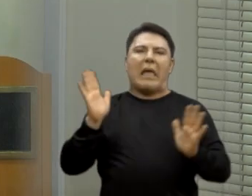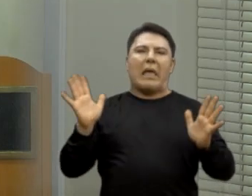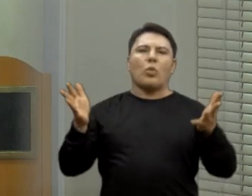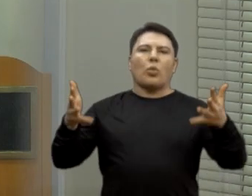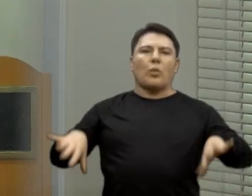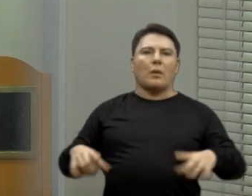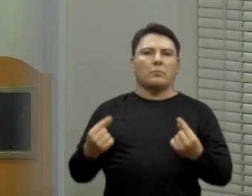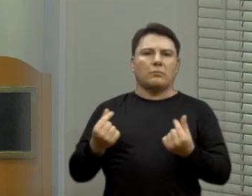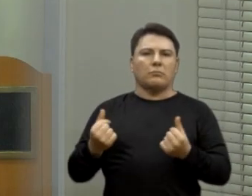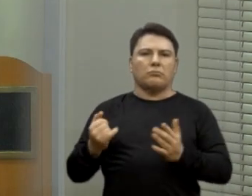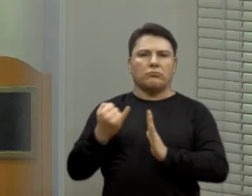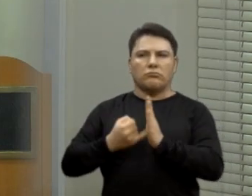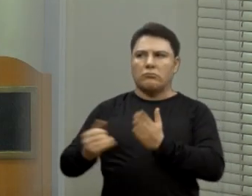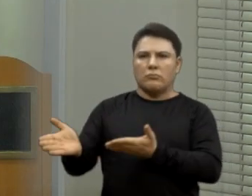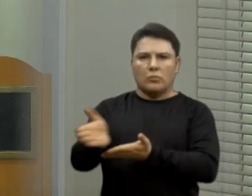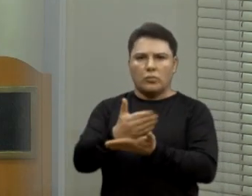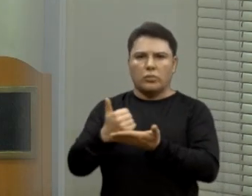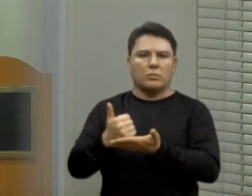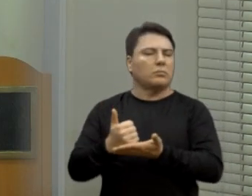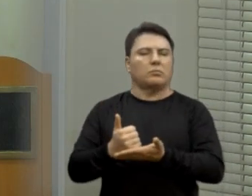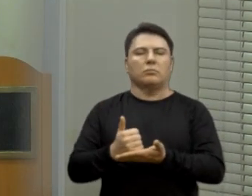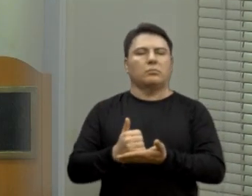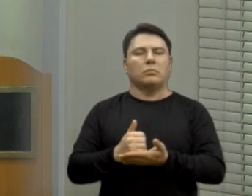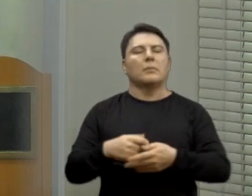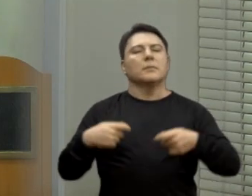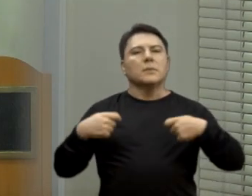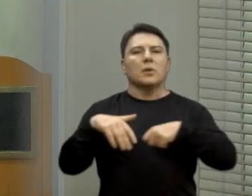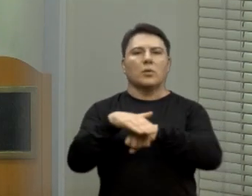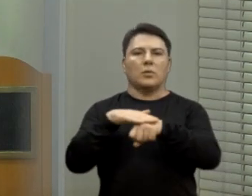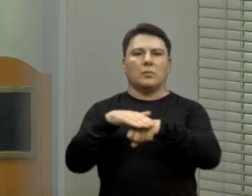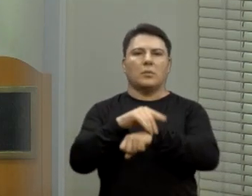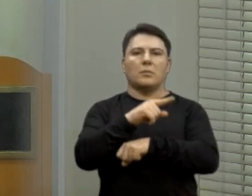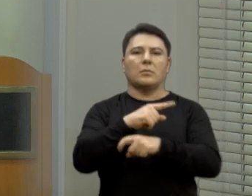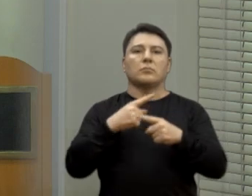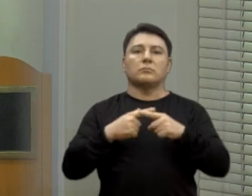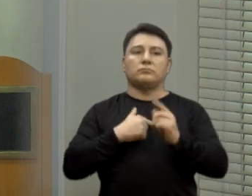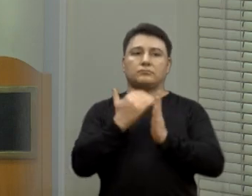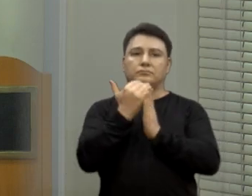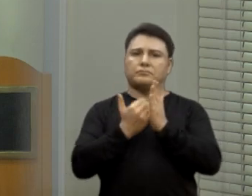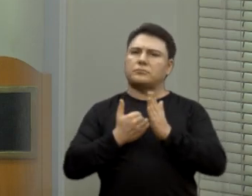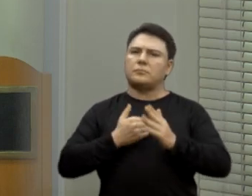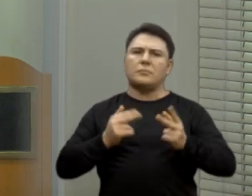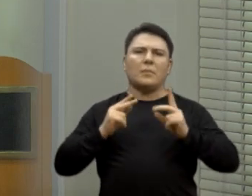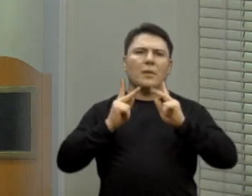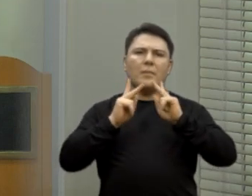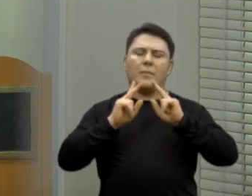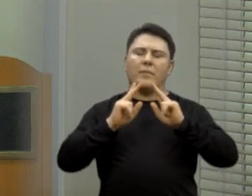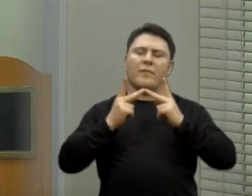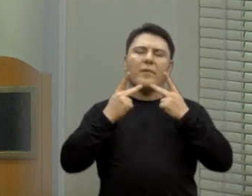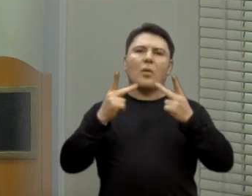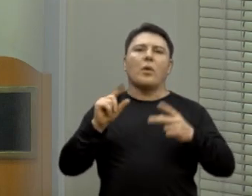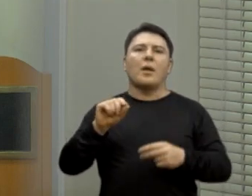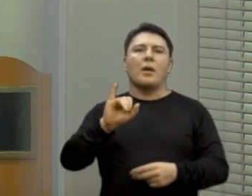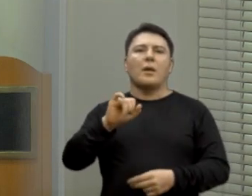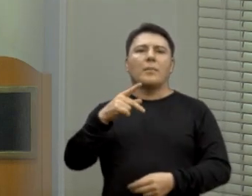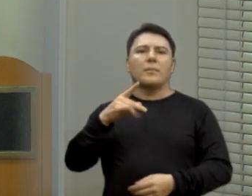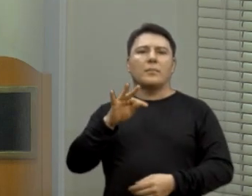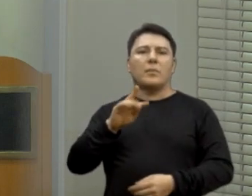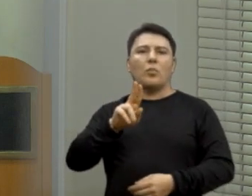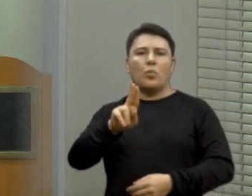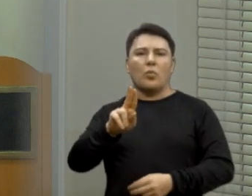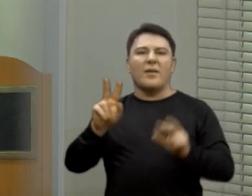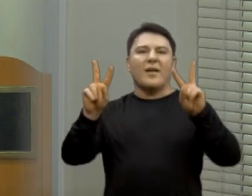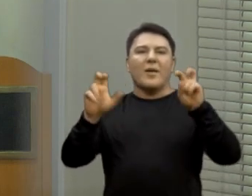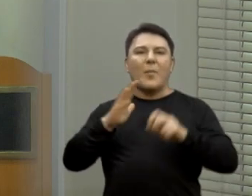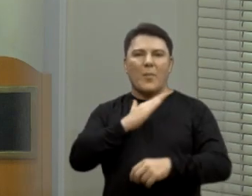receitas. Então, vamos conversar sim com o prefeito, se é possível reduzir, porque eu mesmo sou um dos críticos que sempre falo que o IPTU dos mortos está mais caro que o IPTU